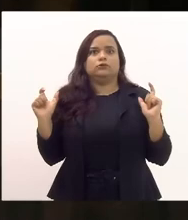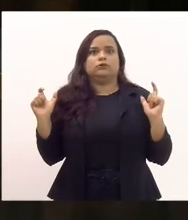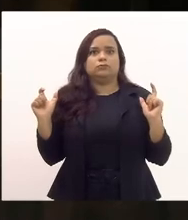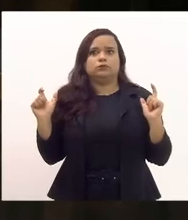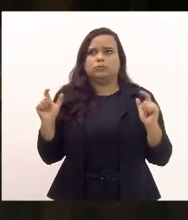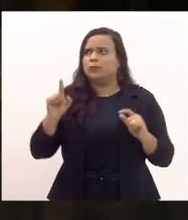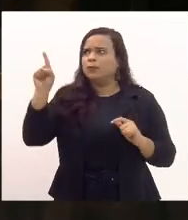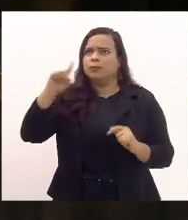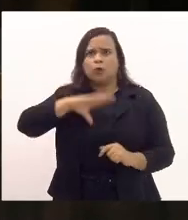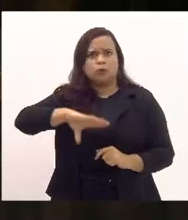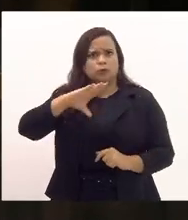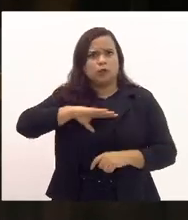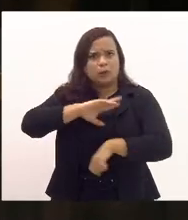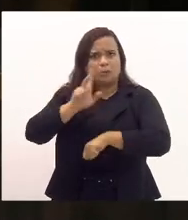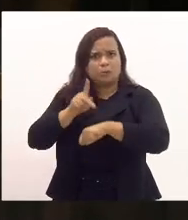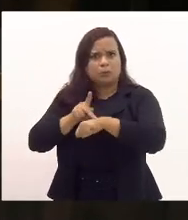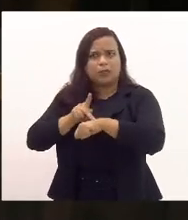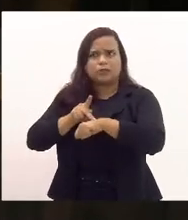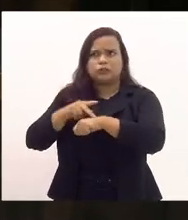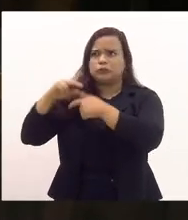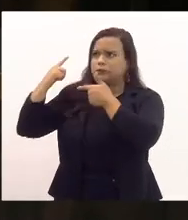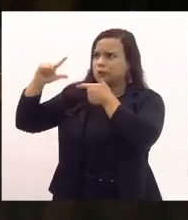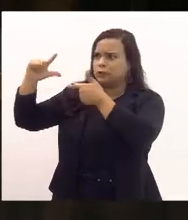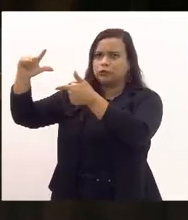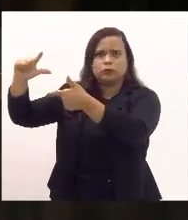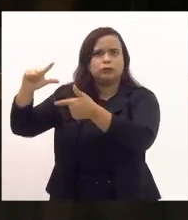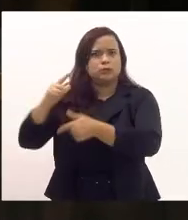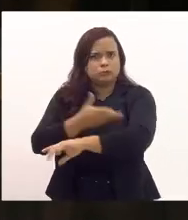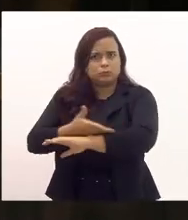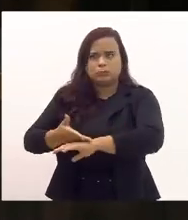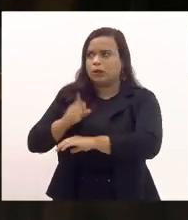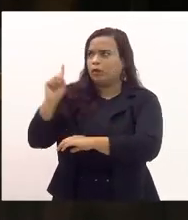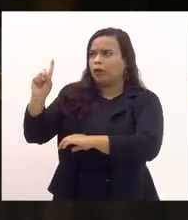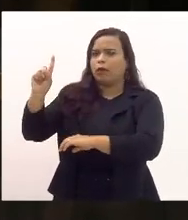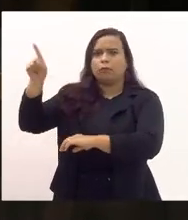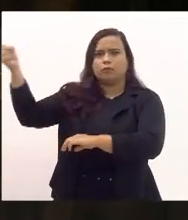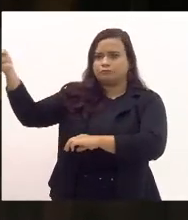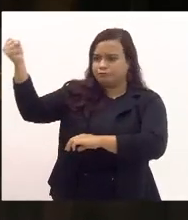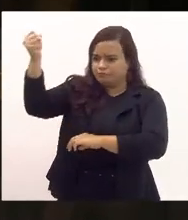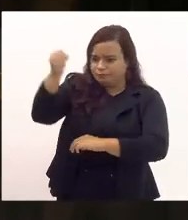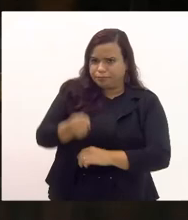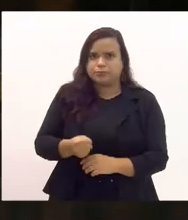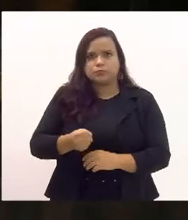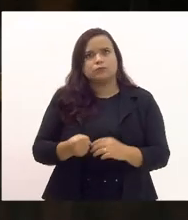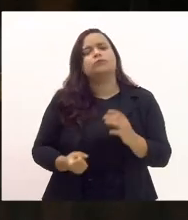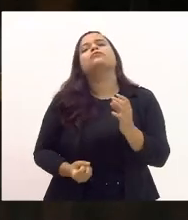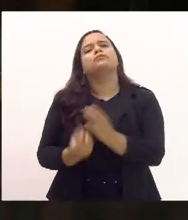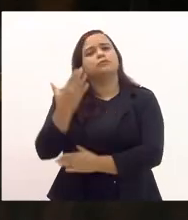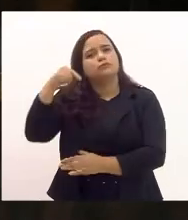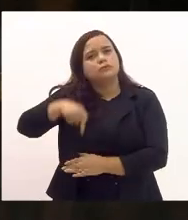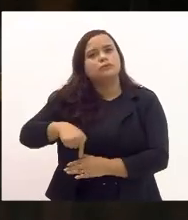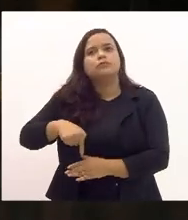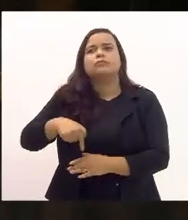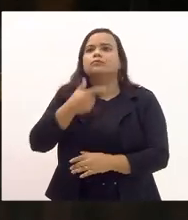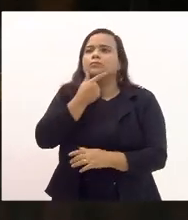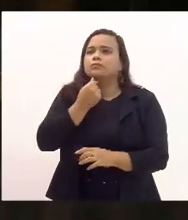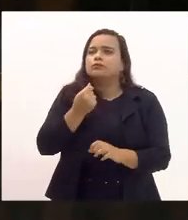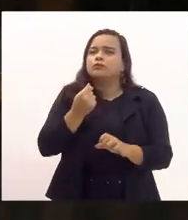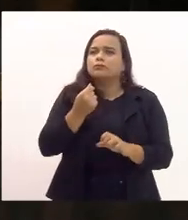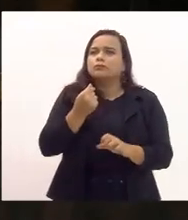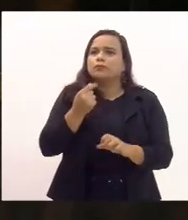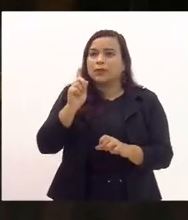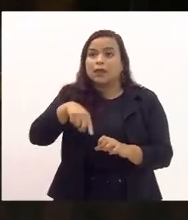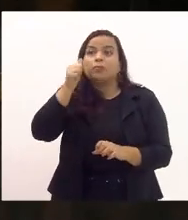porque Portugal é um país Mega conservador e o empresário é